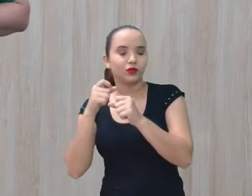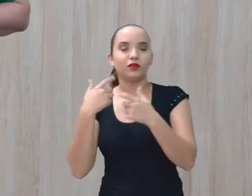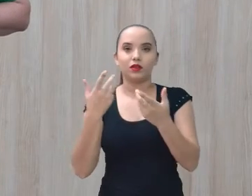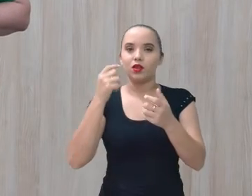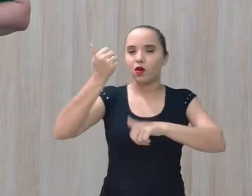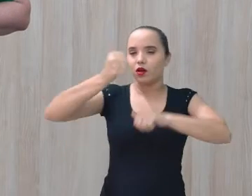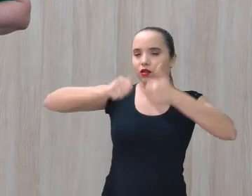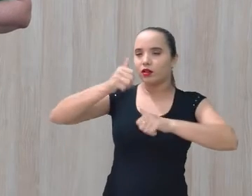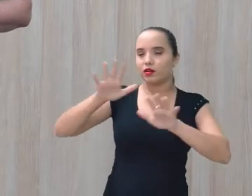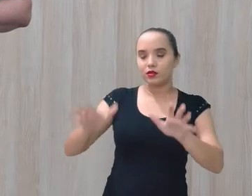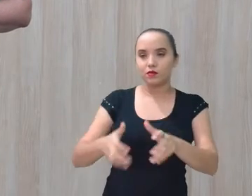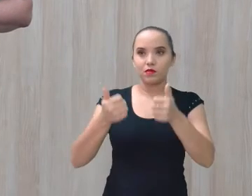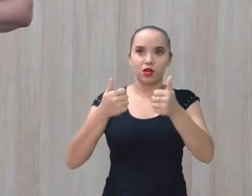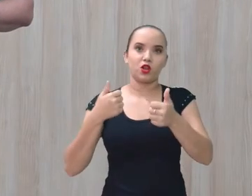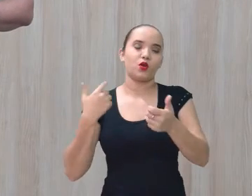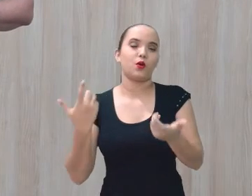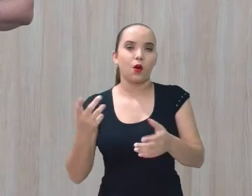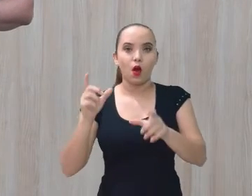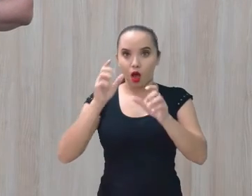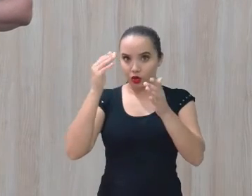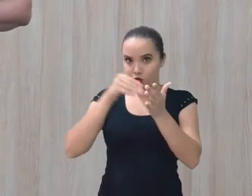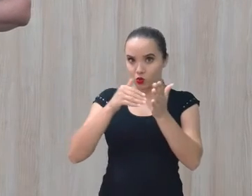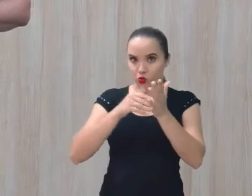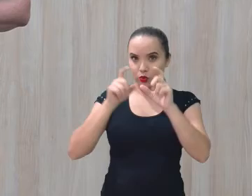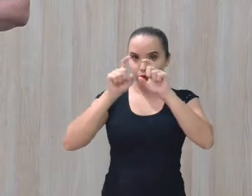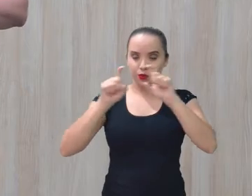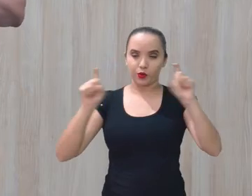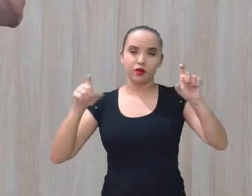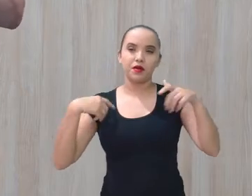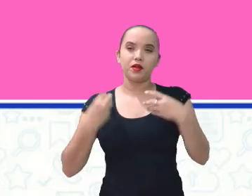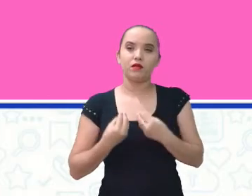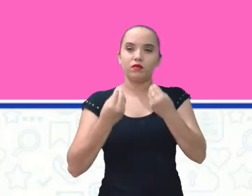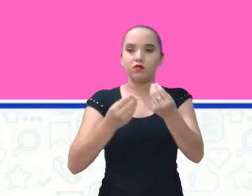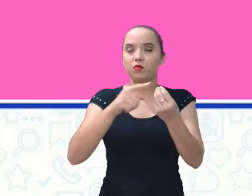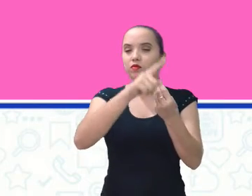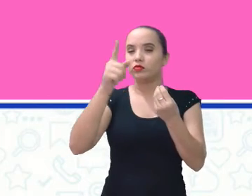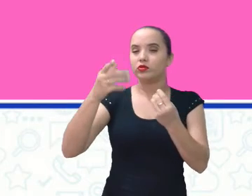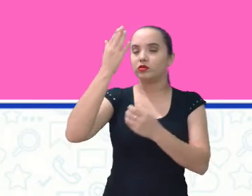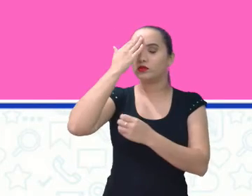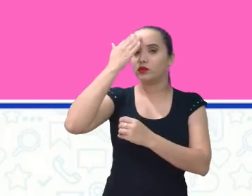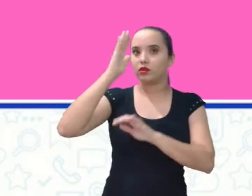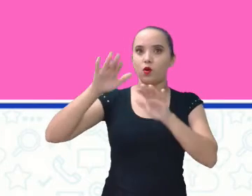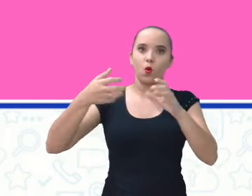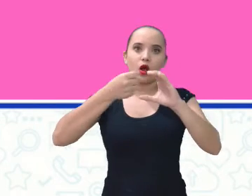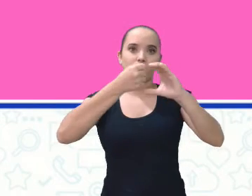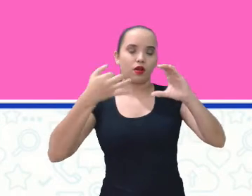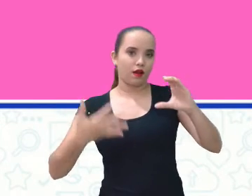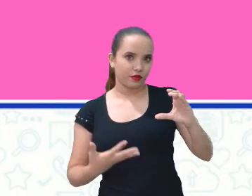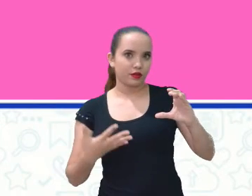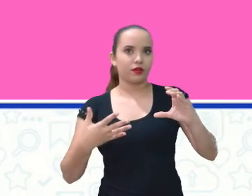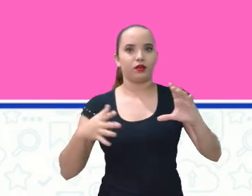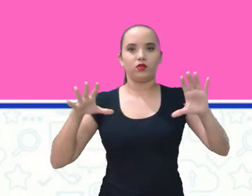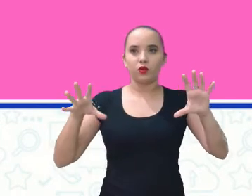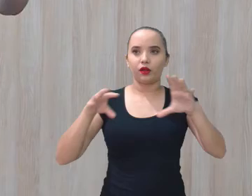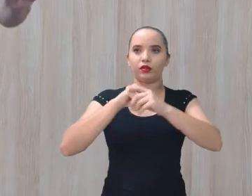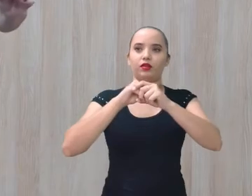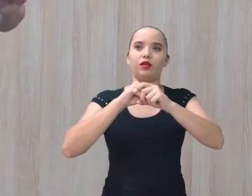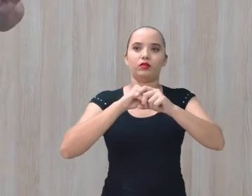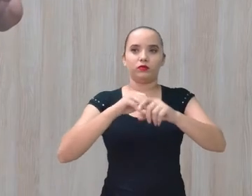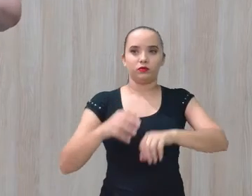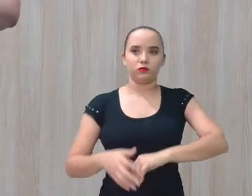está acabando, e aí deixo para vocês aí, não é, quais são os elementos verbais que não tem tempo para a gente ver, mas é a